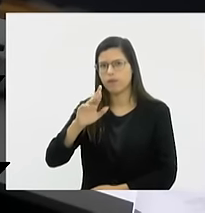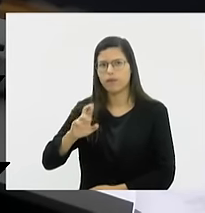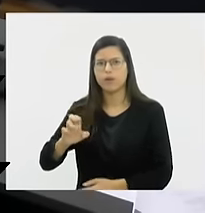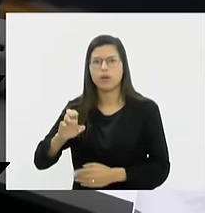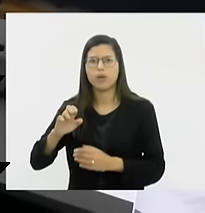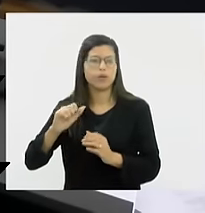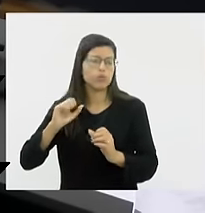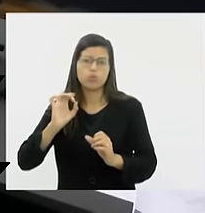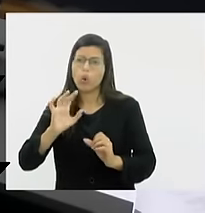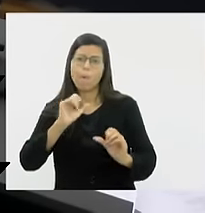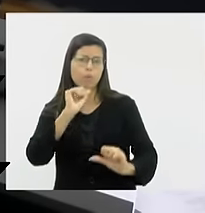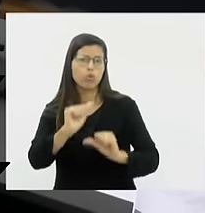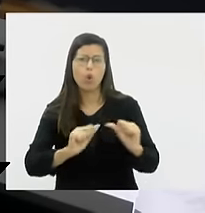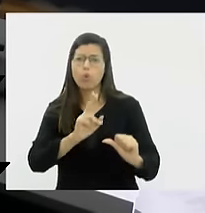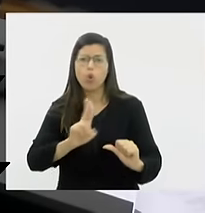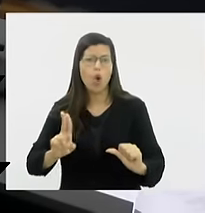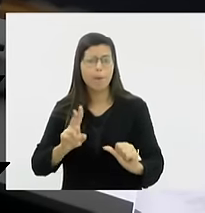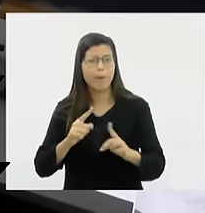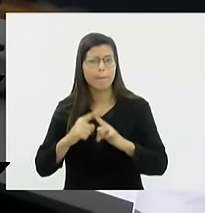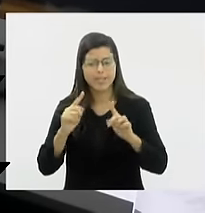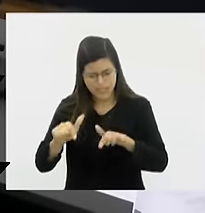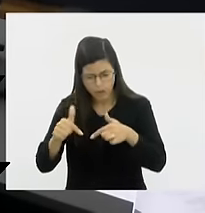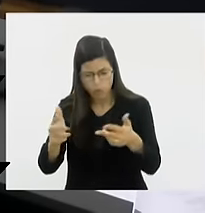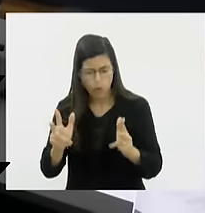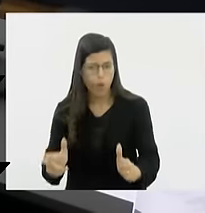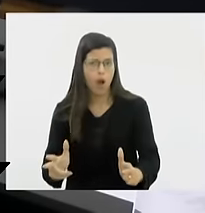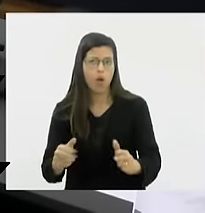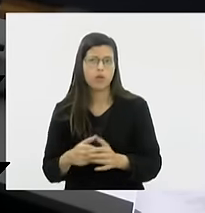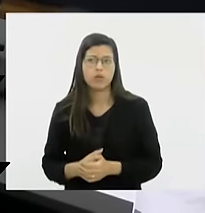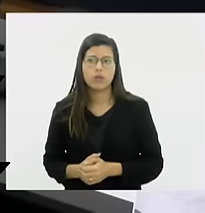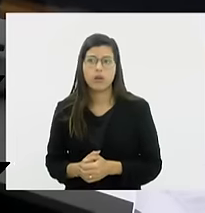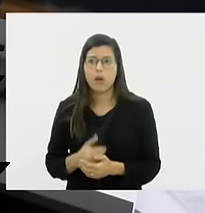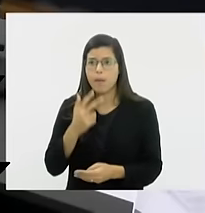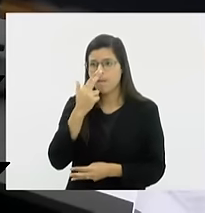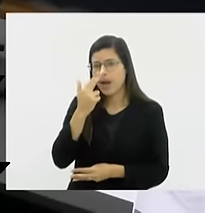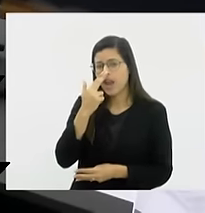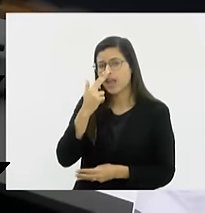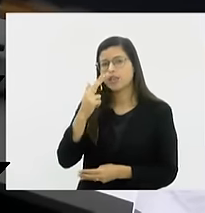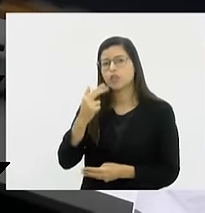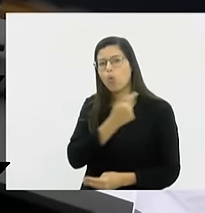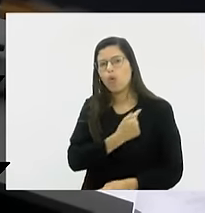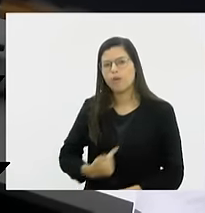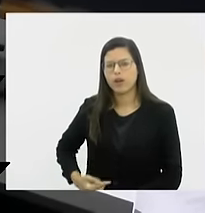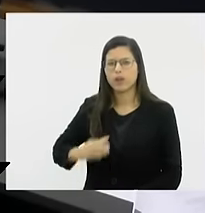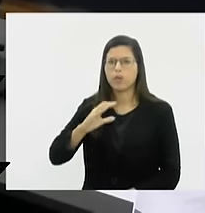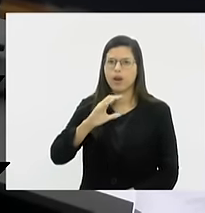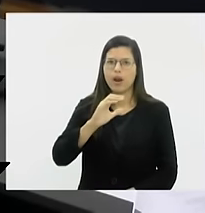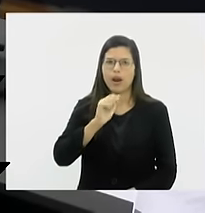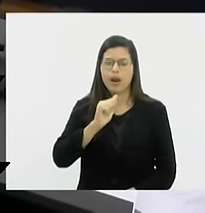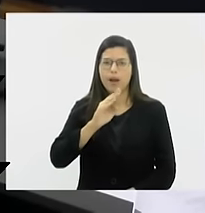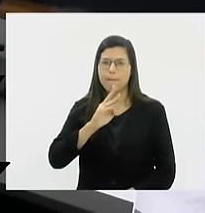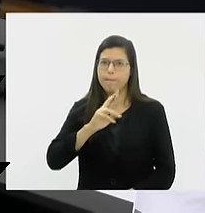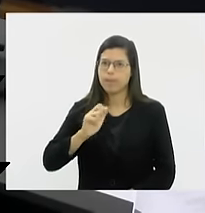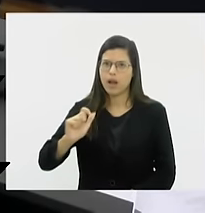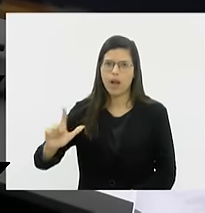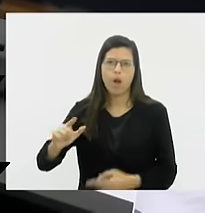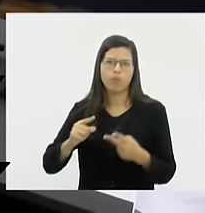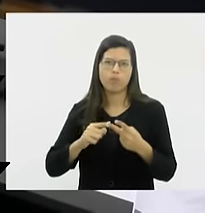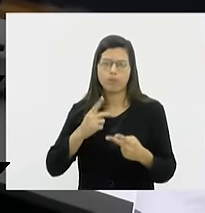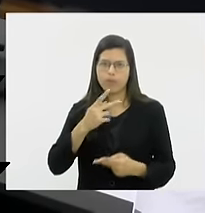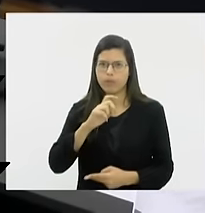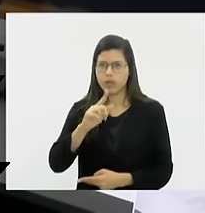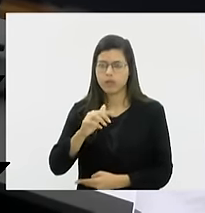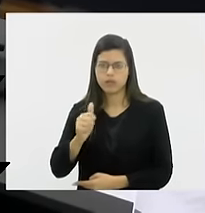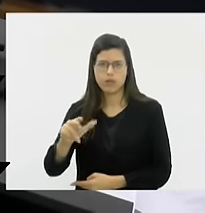continua os mesmos modos operantes. Não, os fatos de hoje estão me remetendo ao governo Cabral, ao governo Pezão. Presidente, na última sessão que